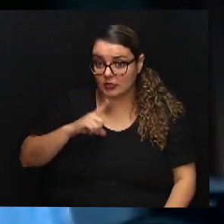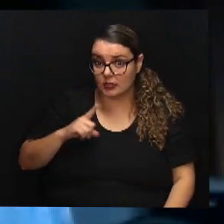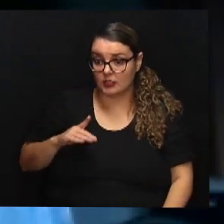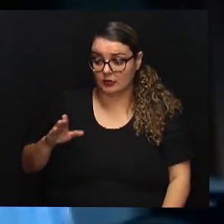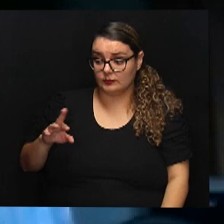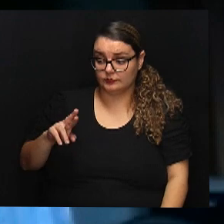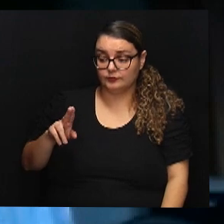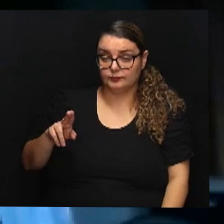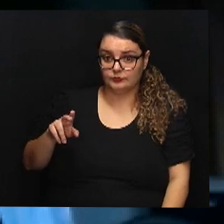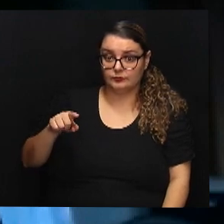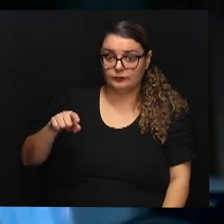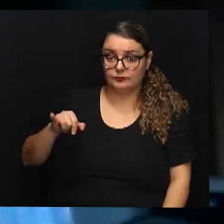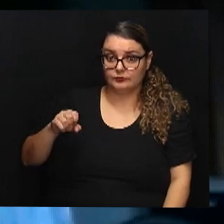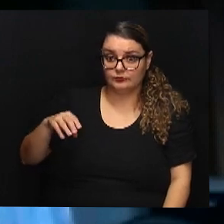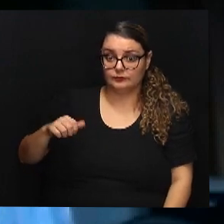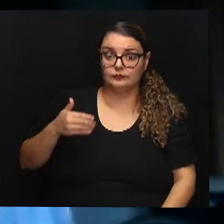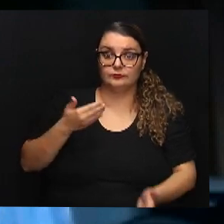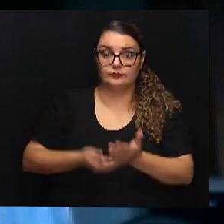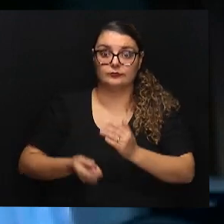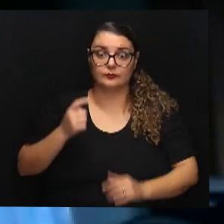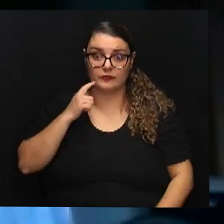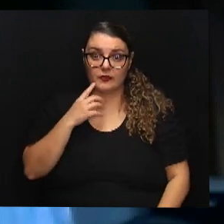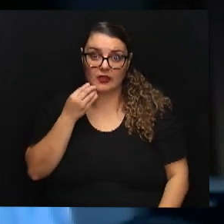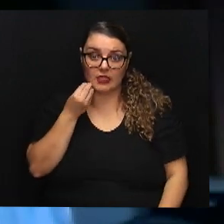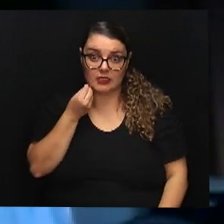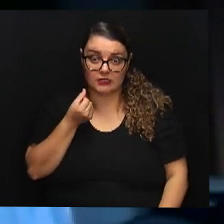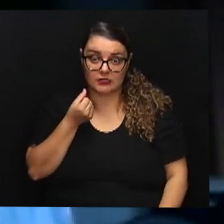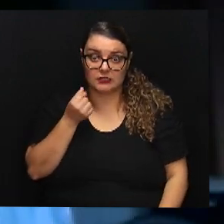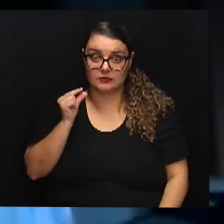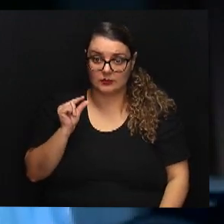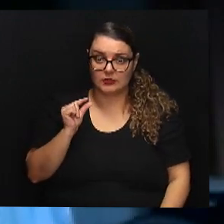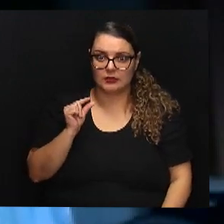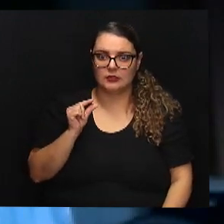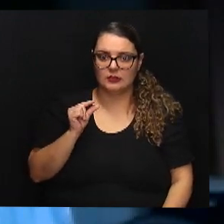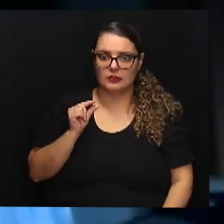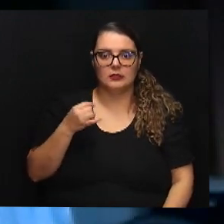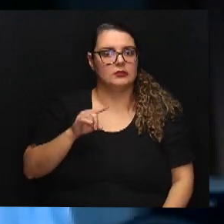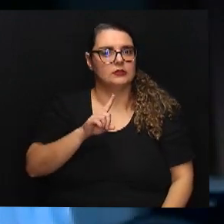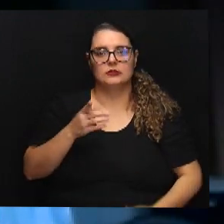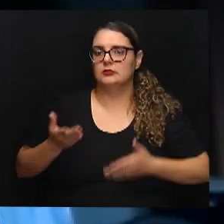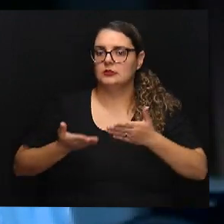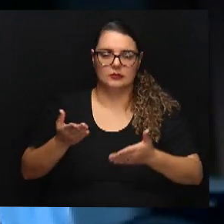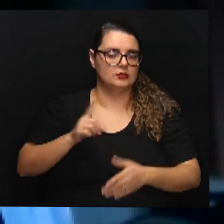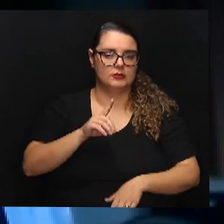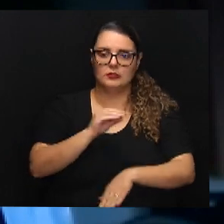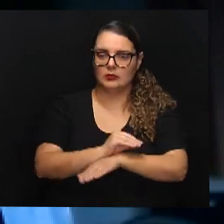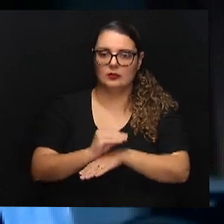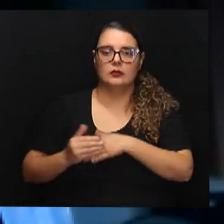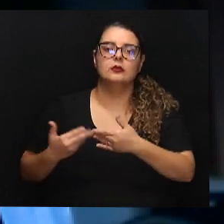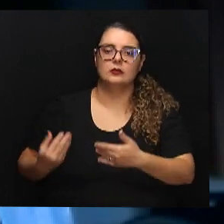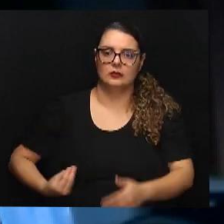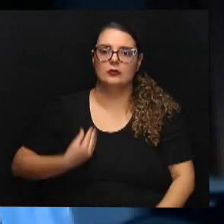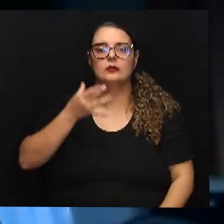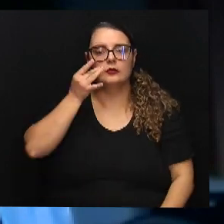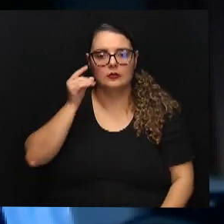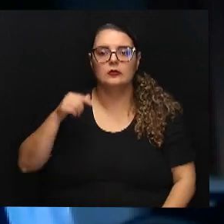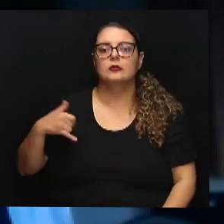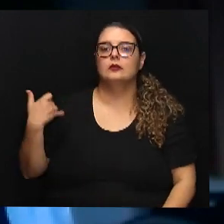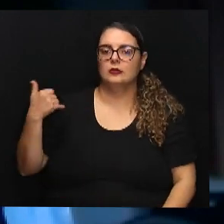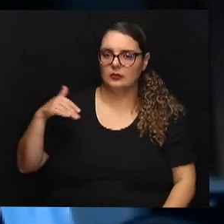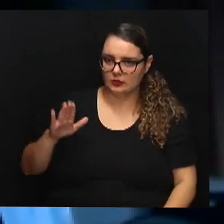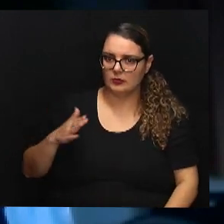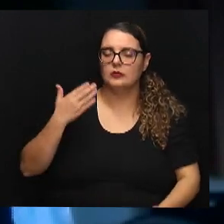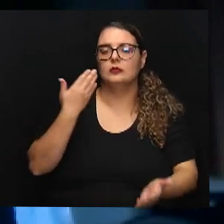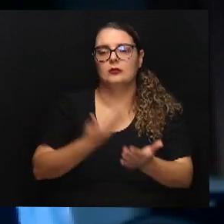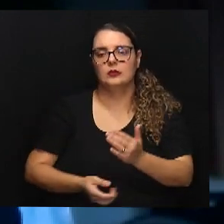vezes um adolescente que está tendo bruxismo, que tem uma perda dentária, né, um desgastezinho pequenininho, se ele não tratar e não cuidar